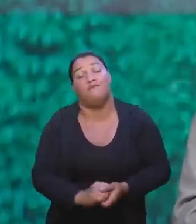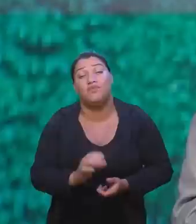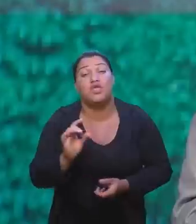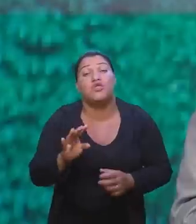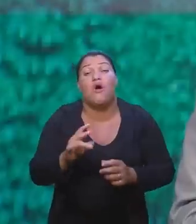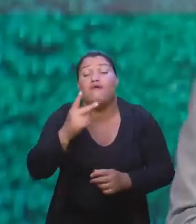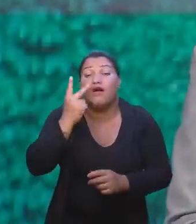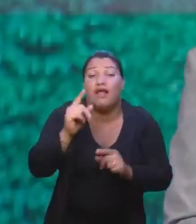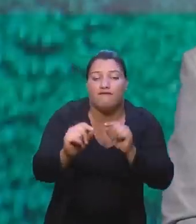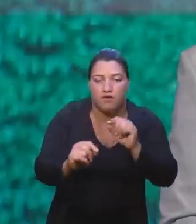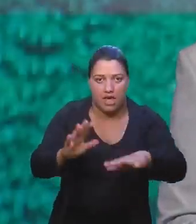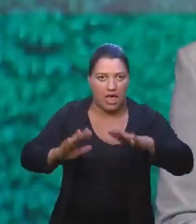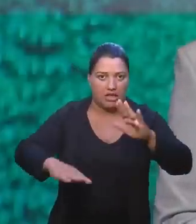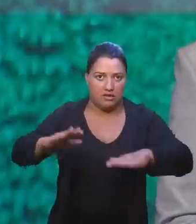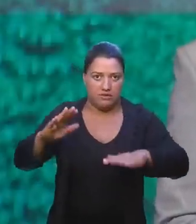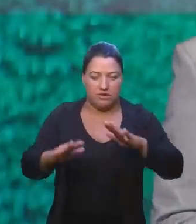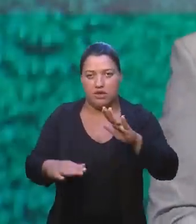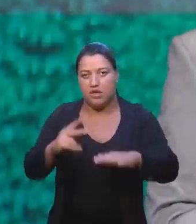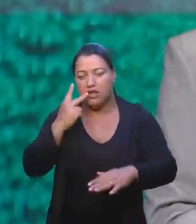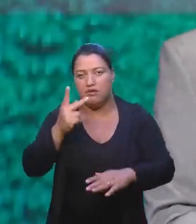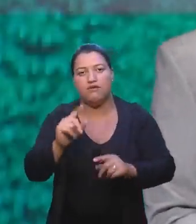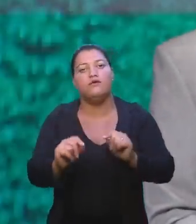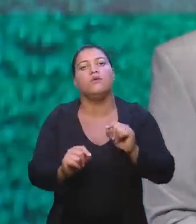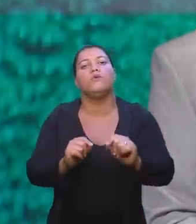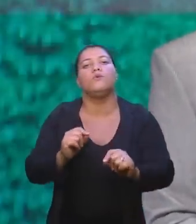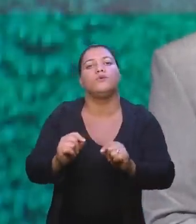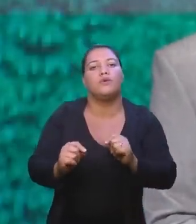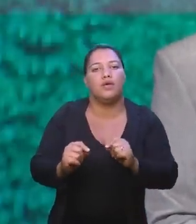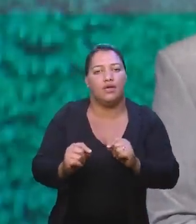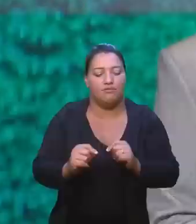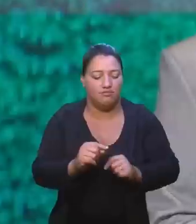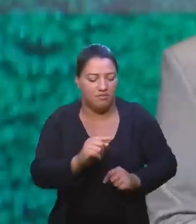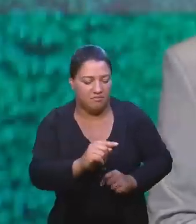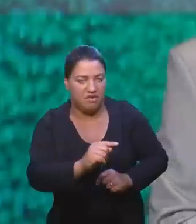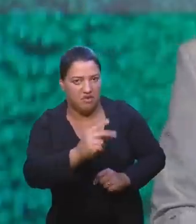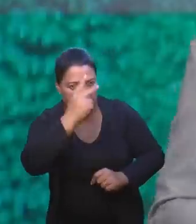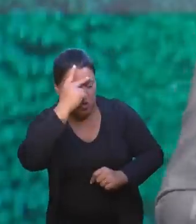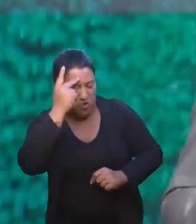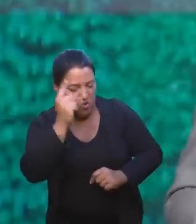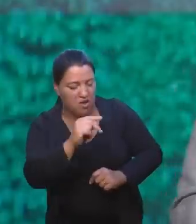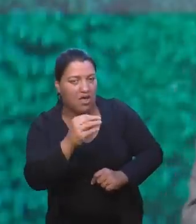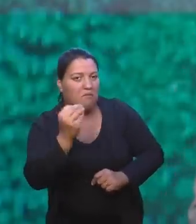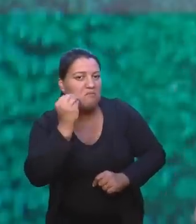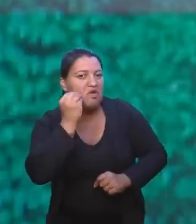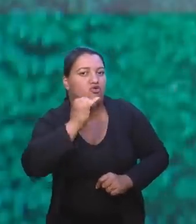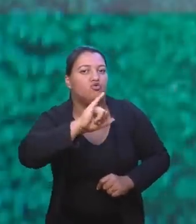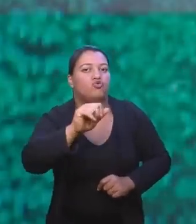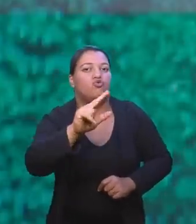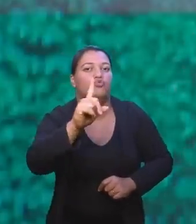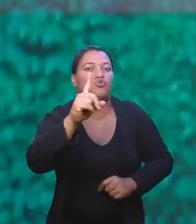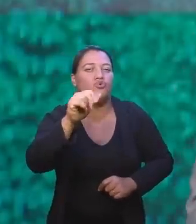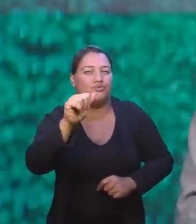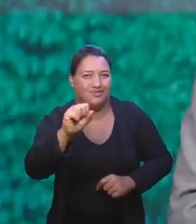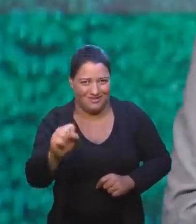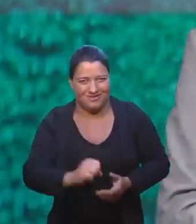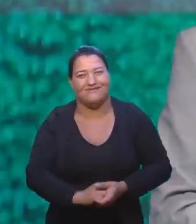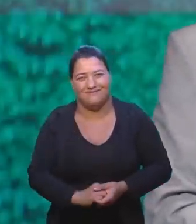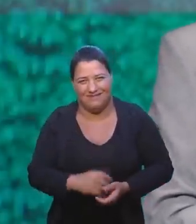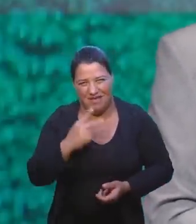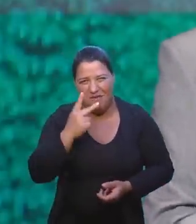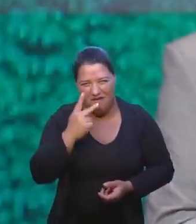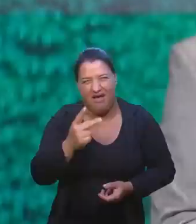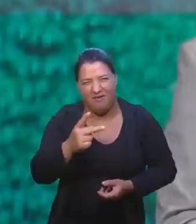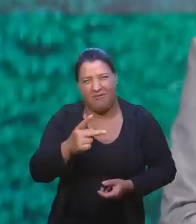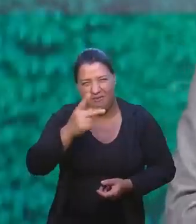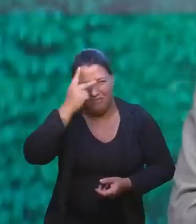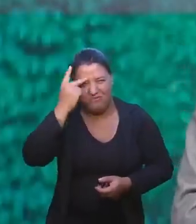falava, e algumas vezes ele citou, recebi um beijo de Judas, falando das traições. E mais recentemente pudemos